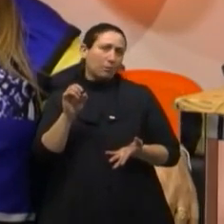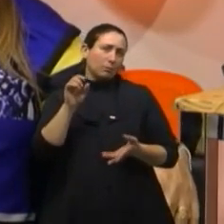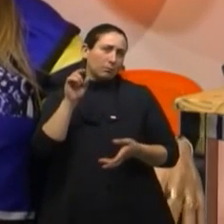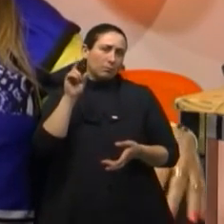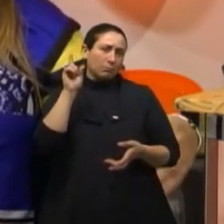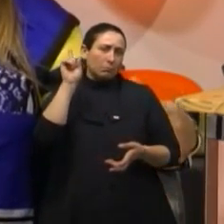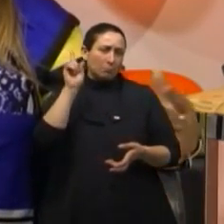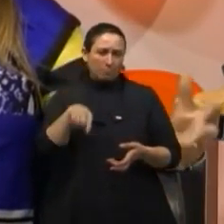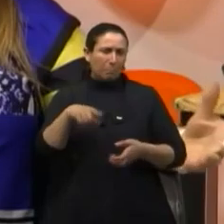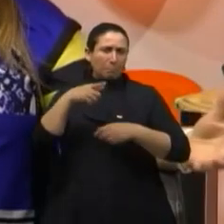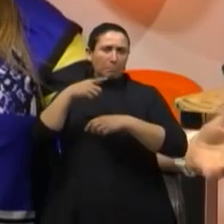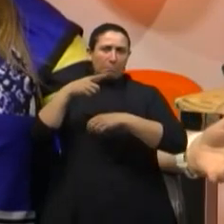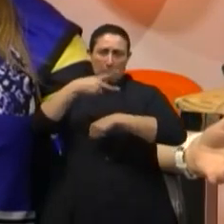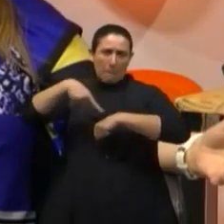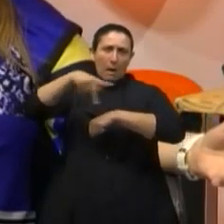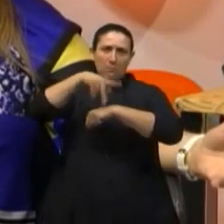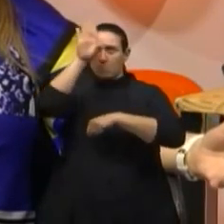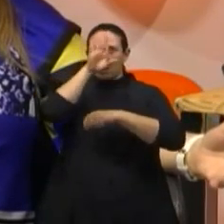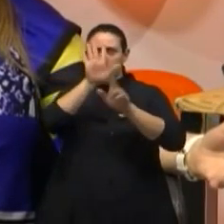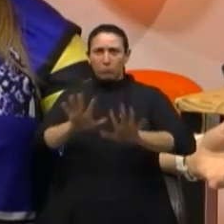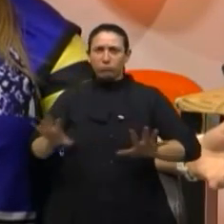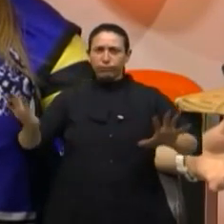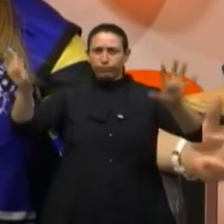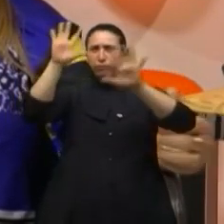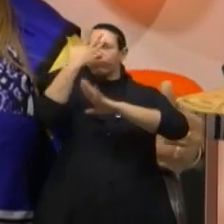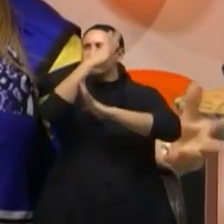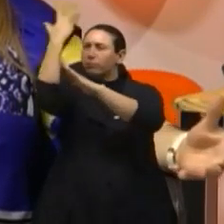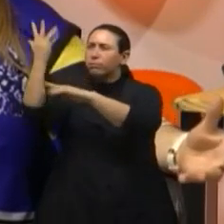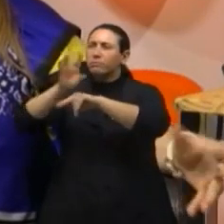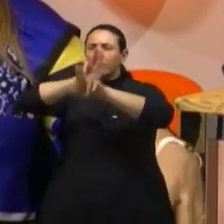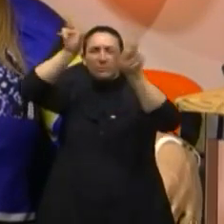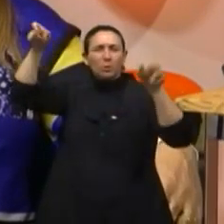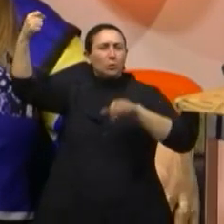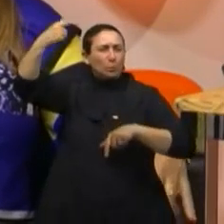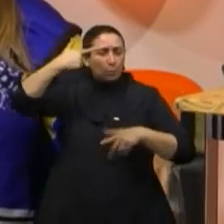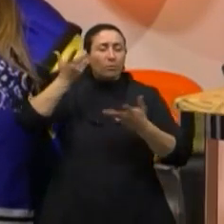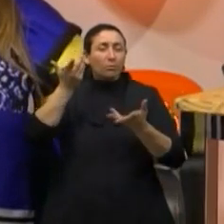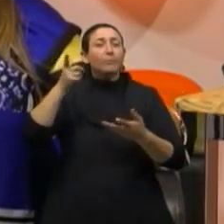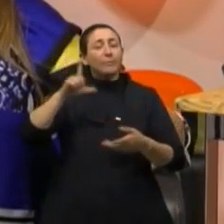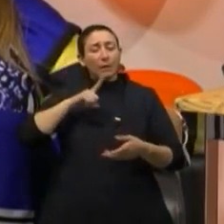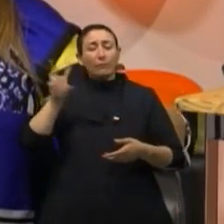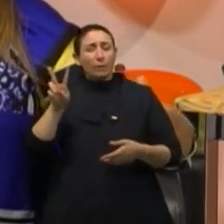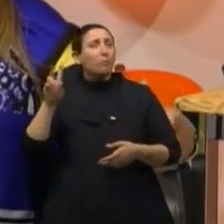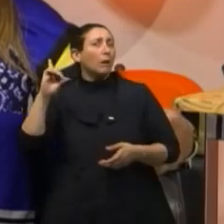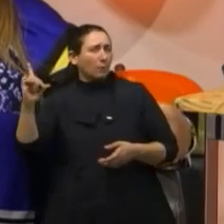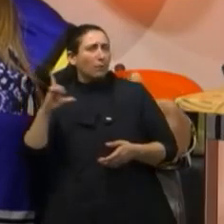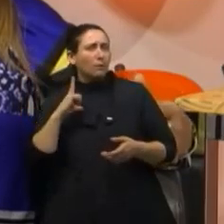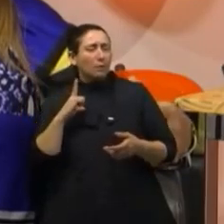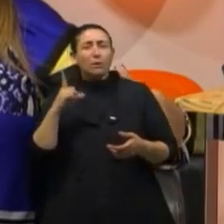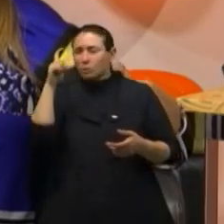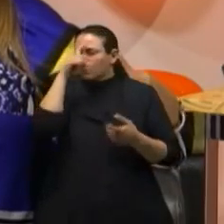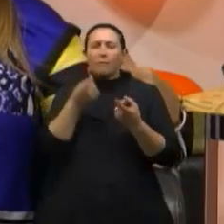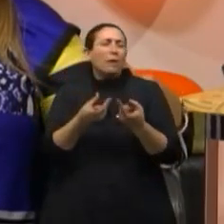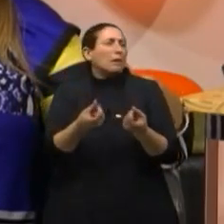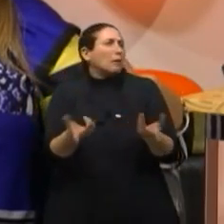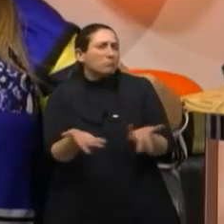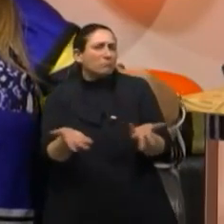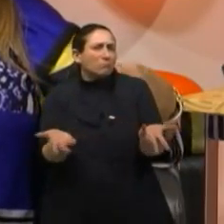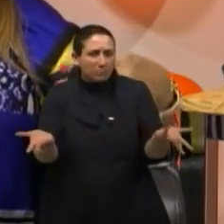tropical como ter deficiência de vitamina D é uma coisa difícil de entender mas nós temos que ver assim